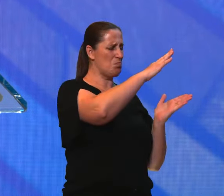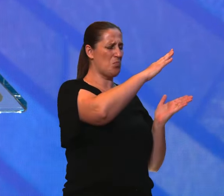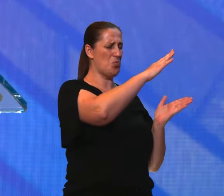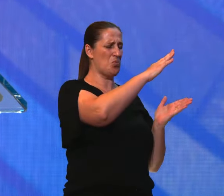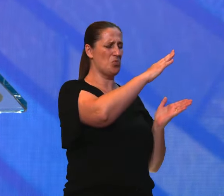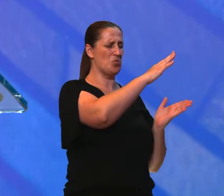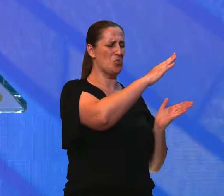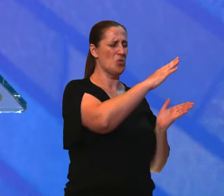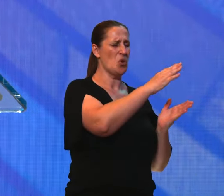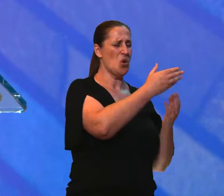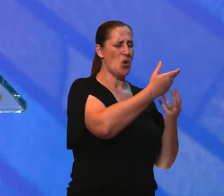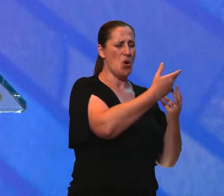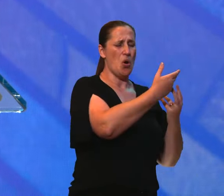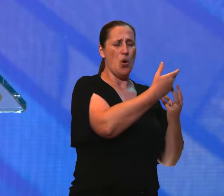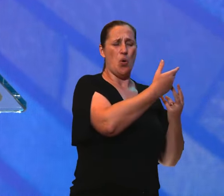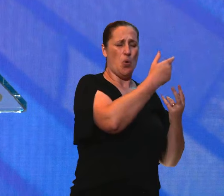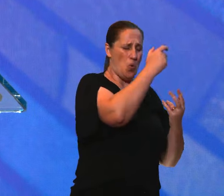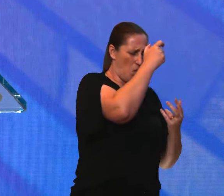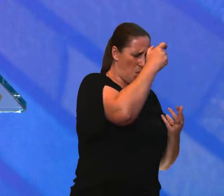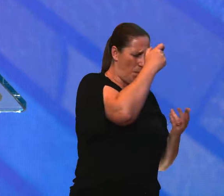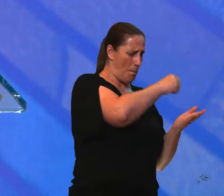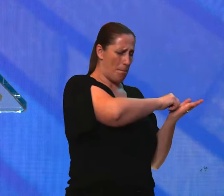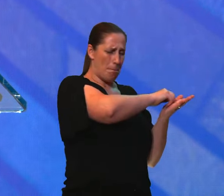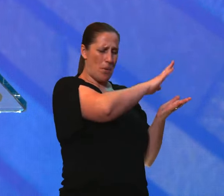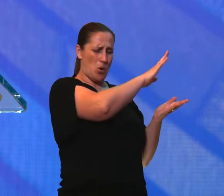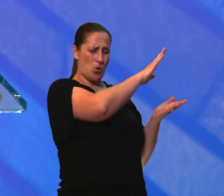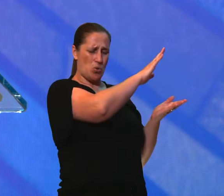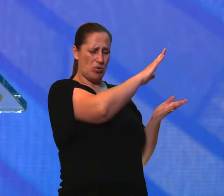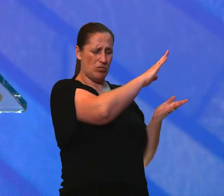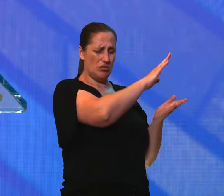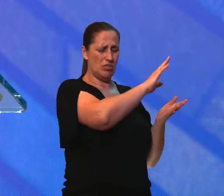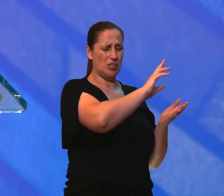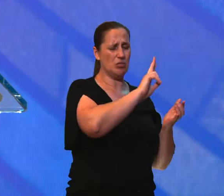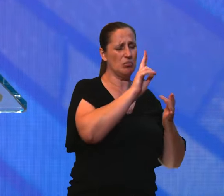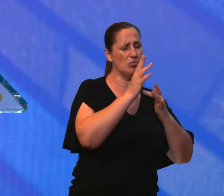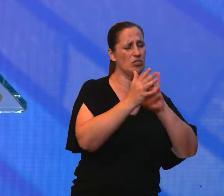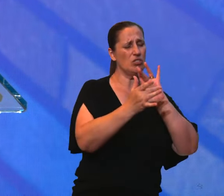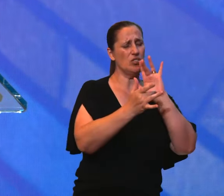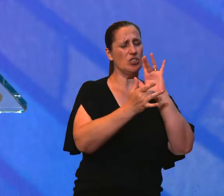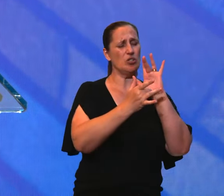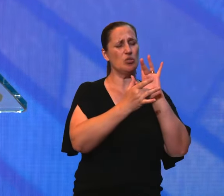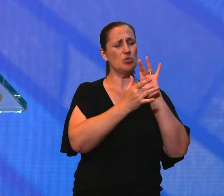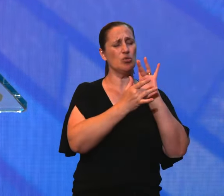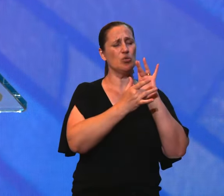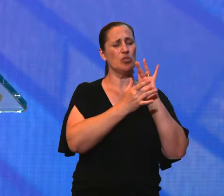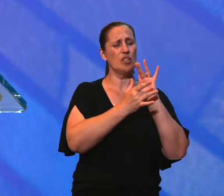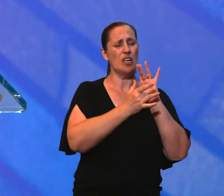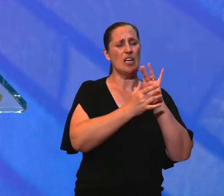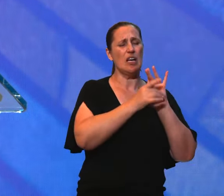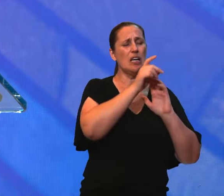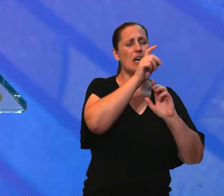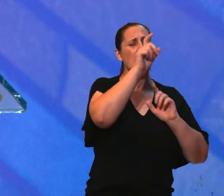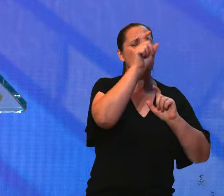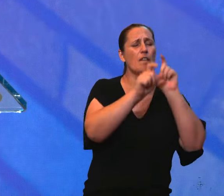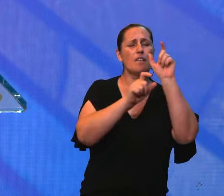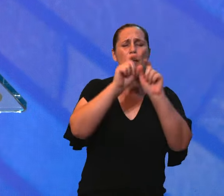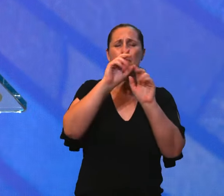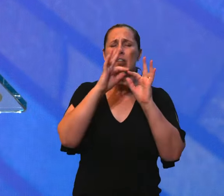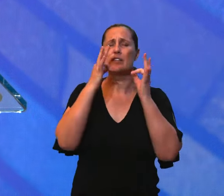nessa sala ou contra qualquer família de pessoas representadas aqui famílias representadas por estas